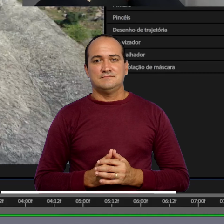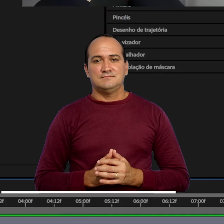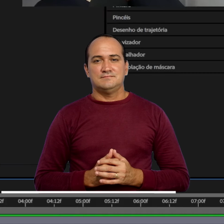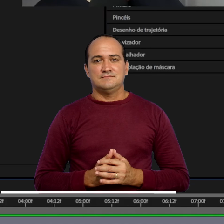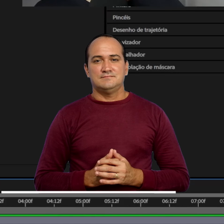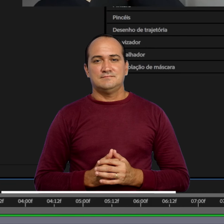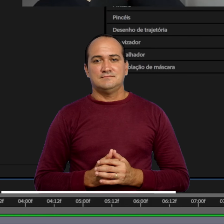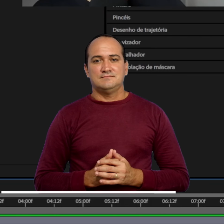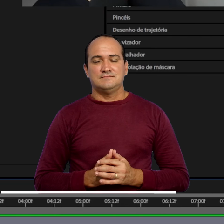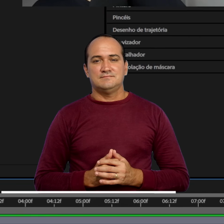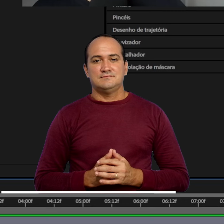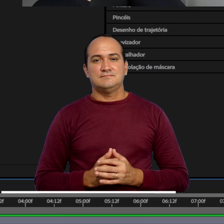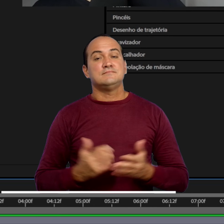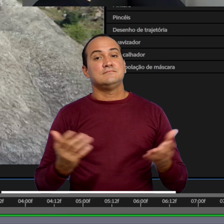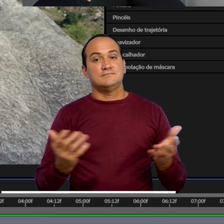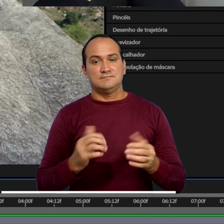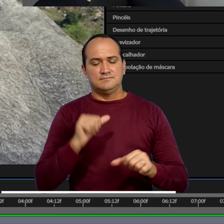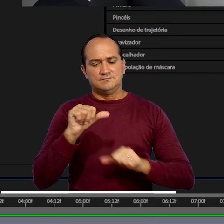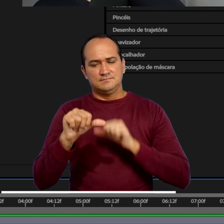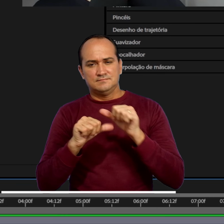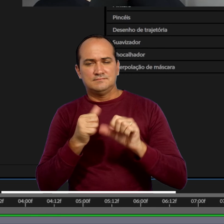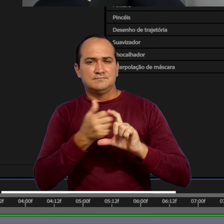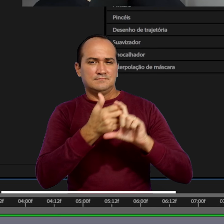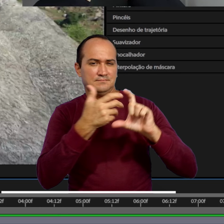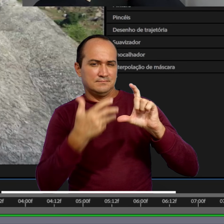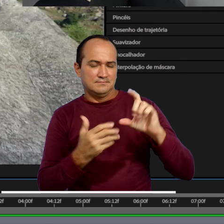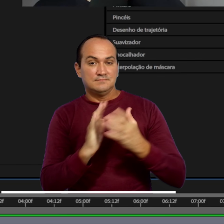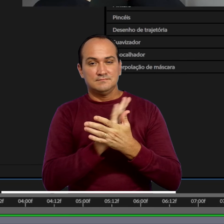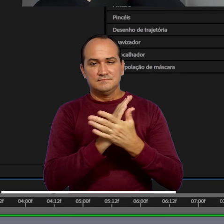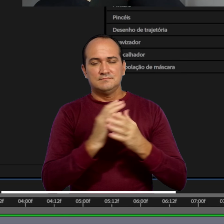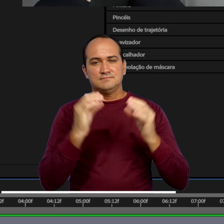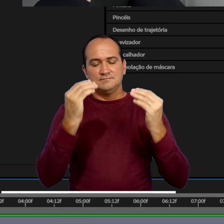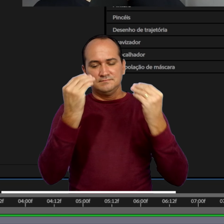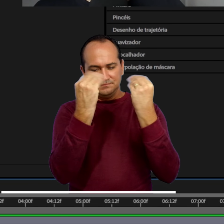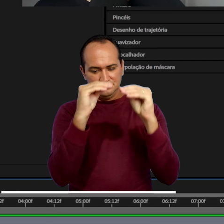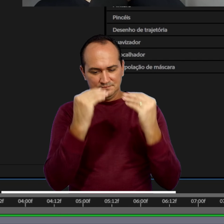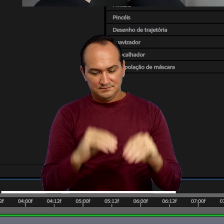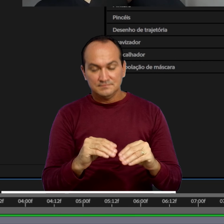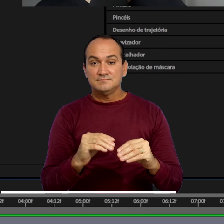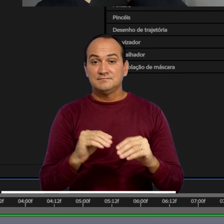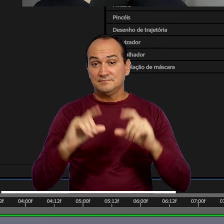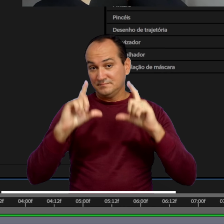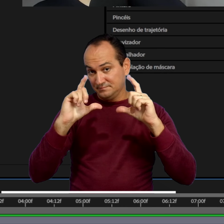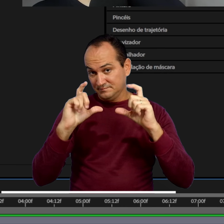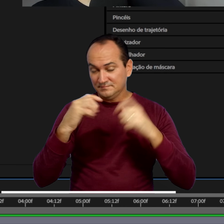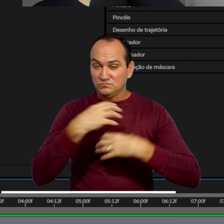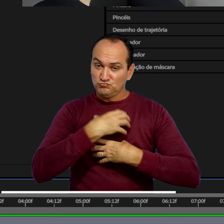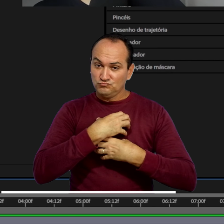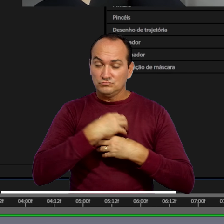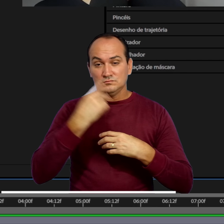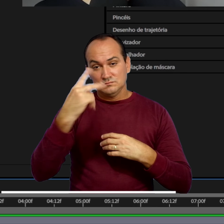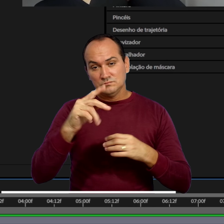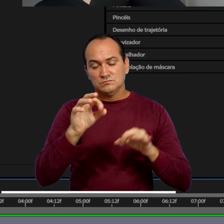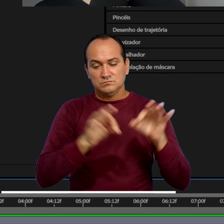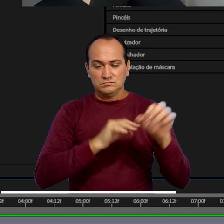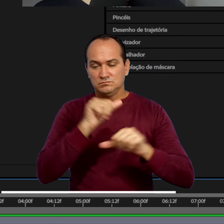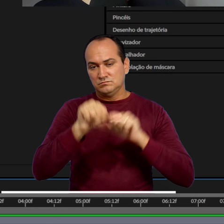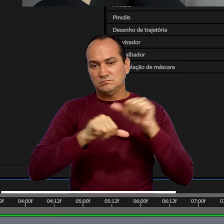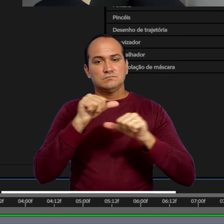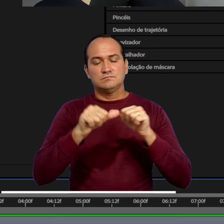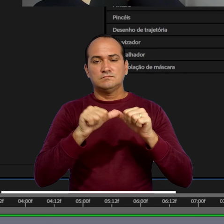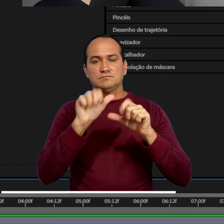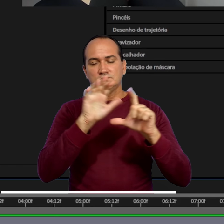foto, certo? Eu vou logo modificar algumas características da minha composição, porque como eu falei, essa foto está desse formato, mas eu